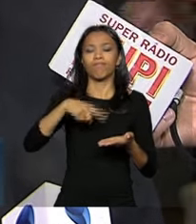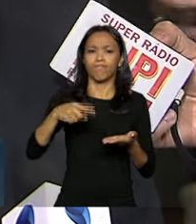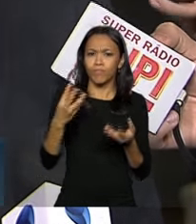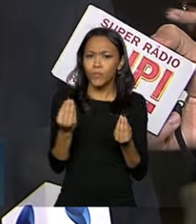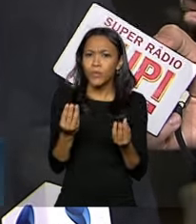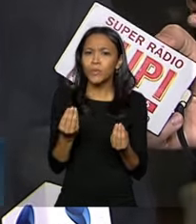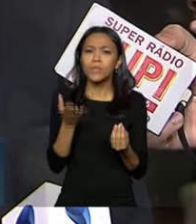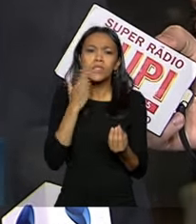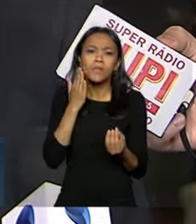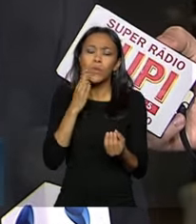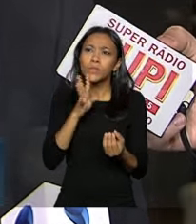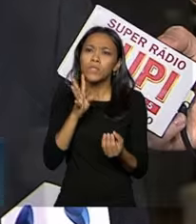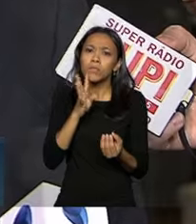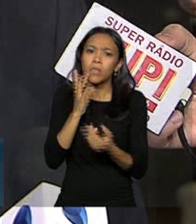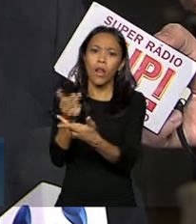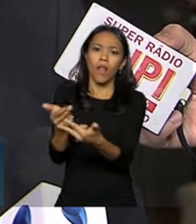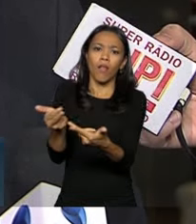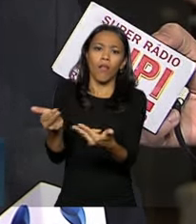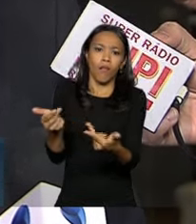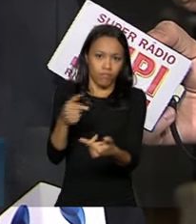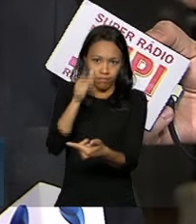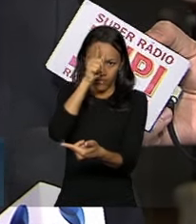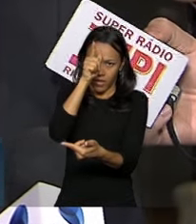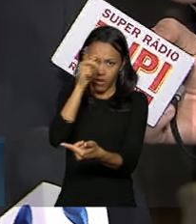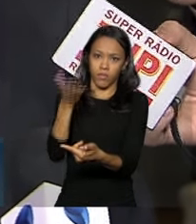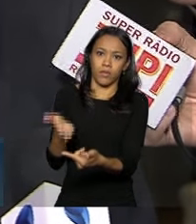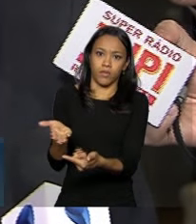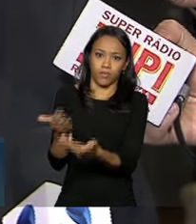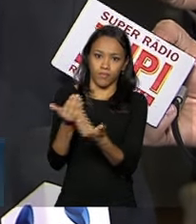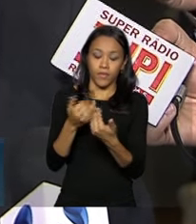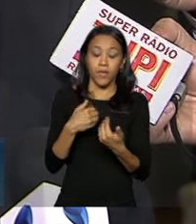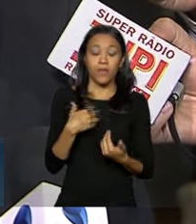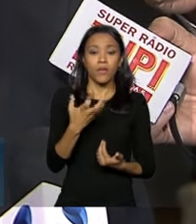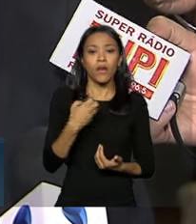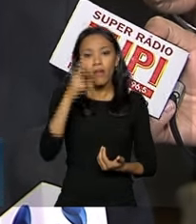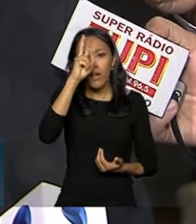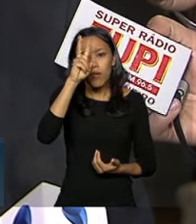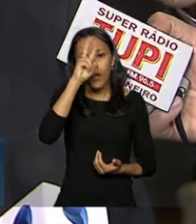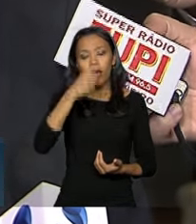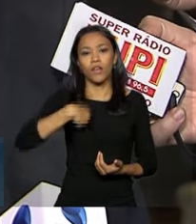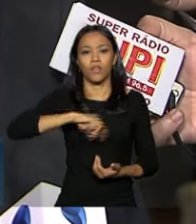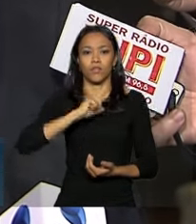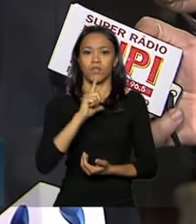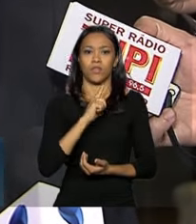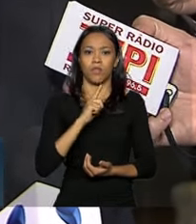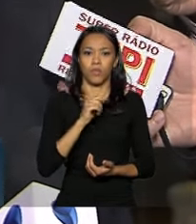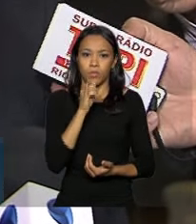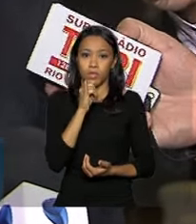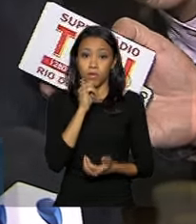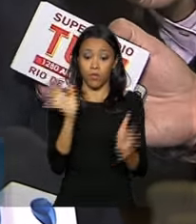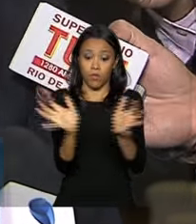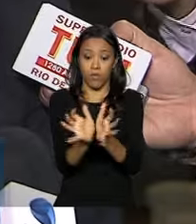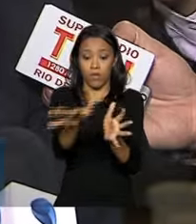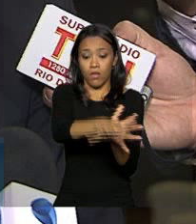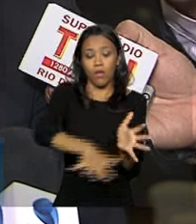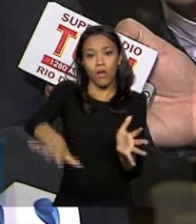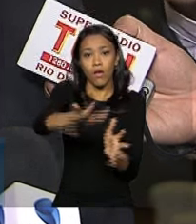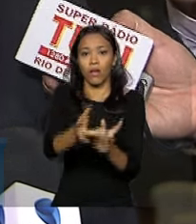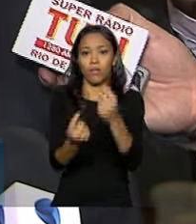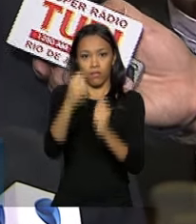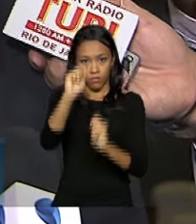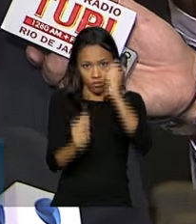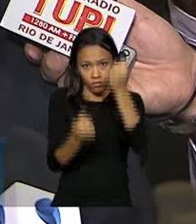que receber da Alemanha. Eu queria lembrar que nós temos, no que diz respeito à área da indústria